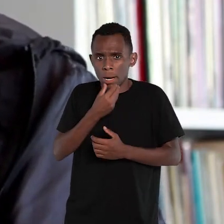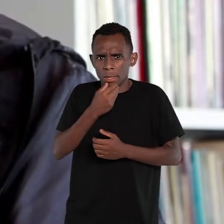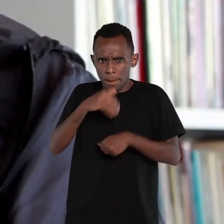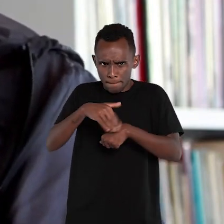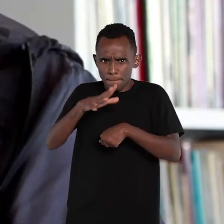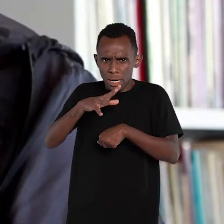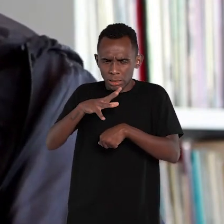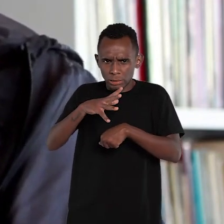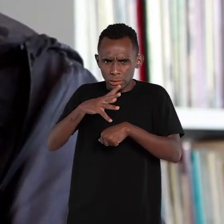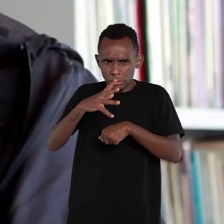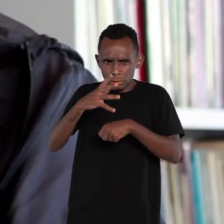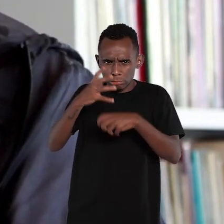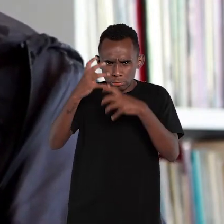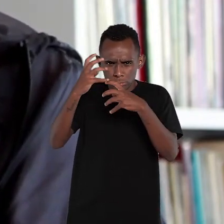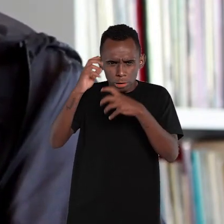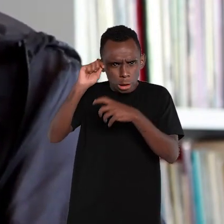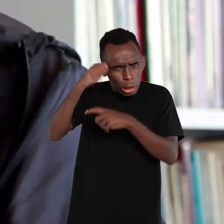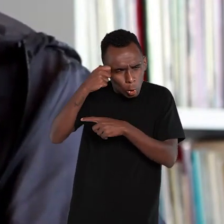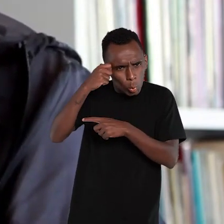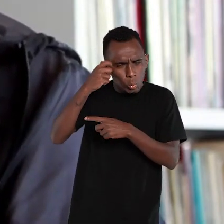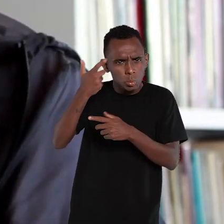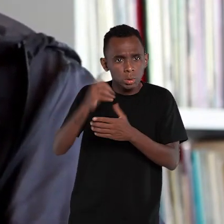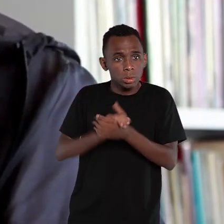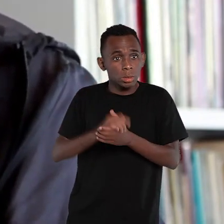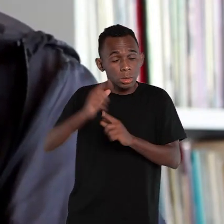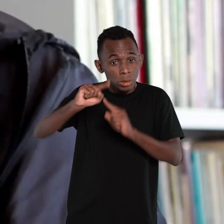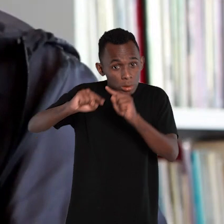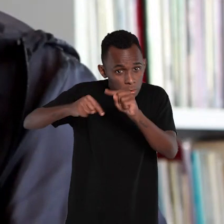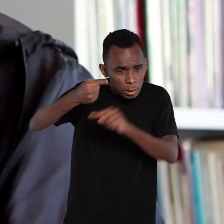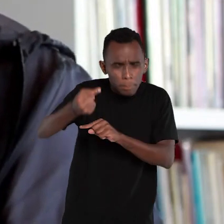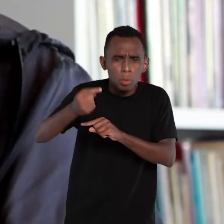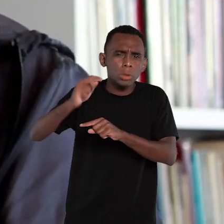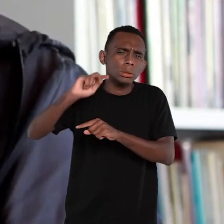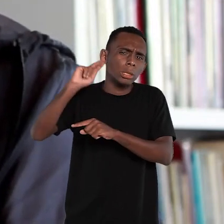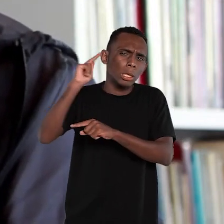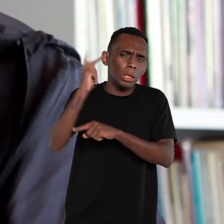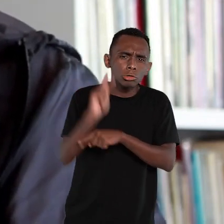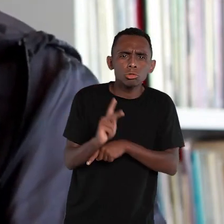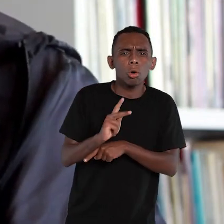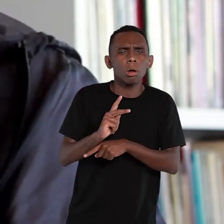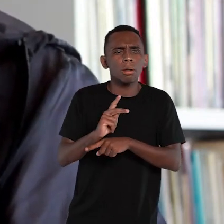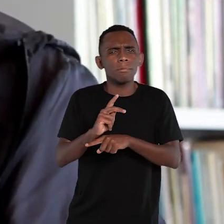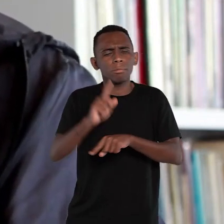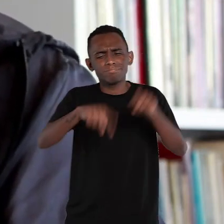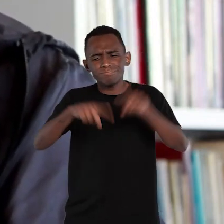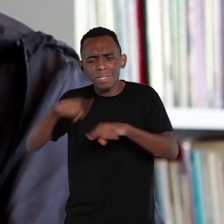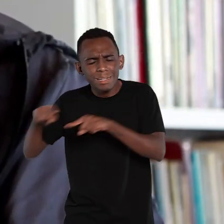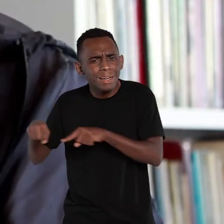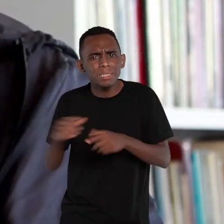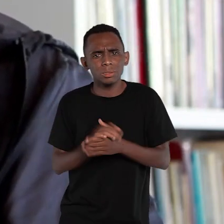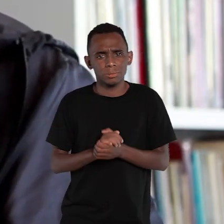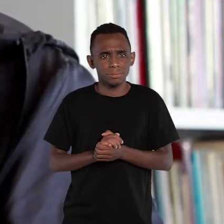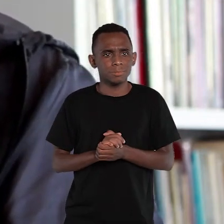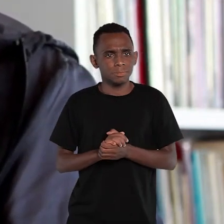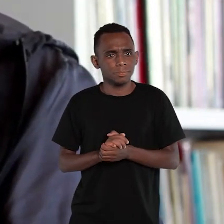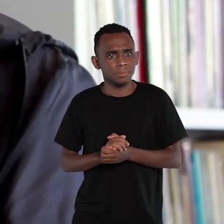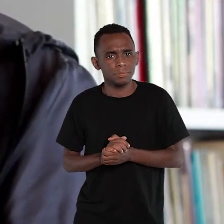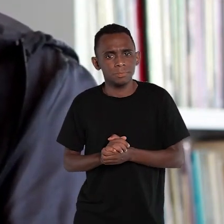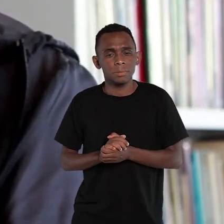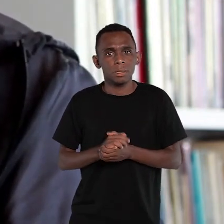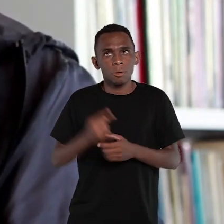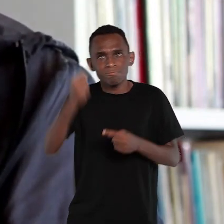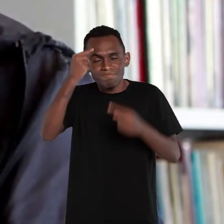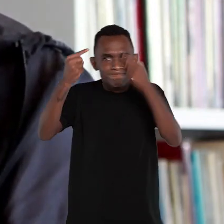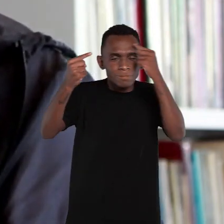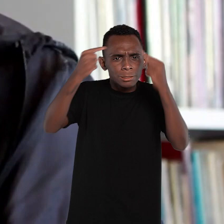mais escuro. Começa assim. Depois as histórias vão variando, né? E de